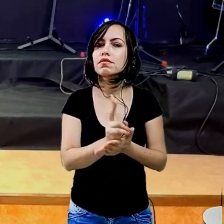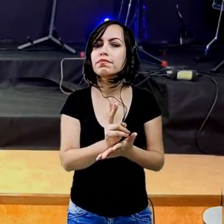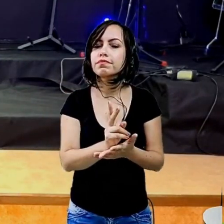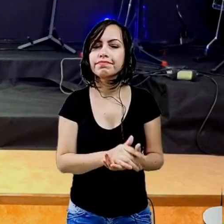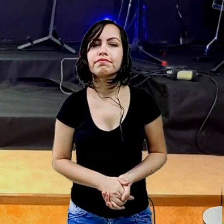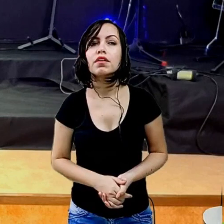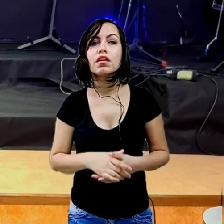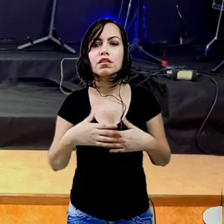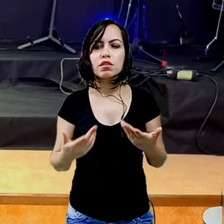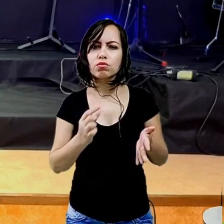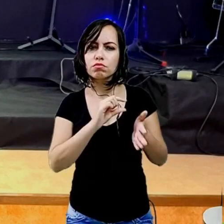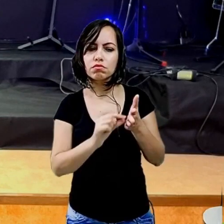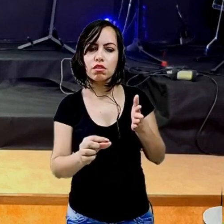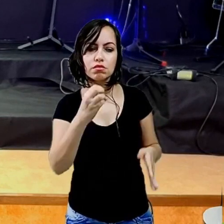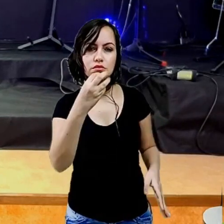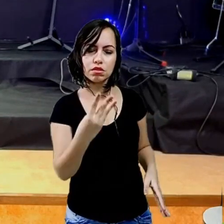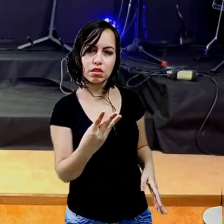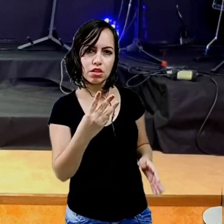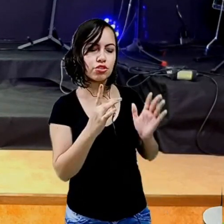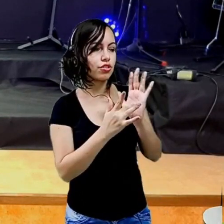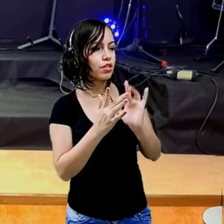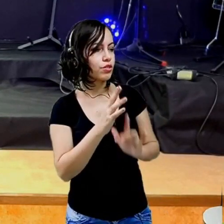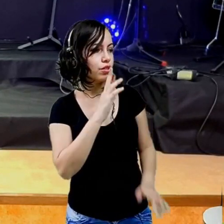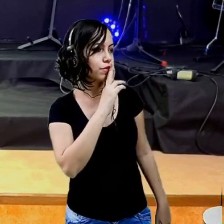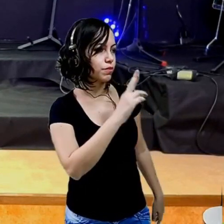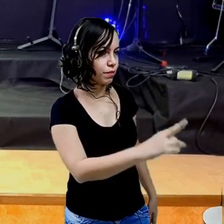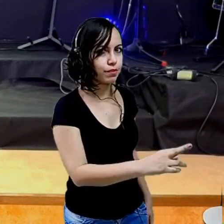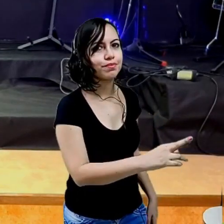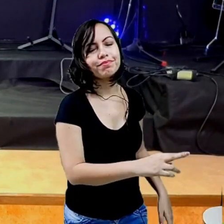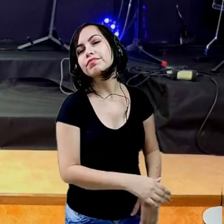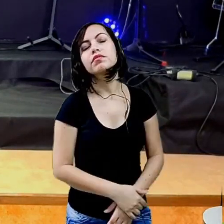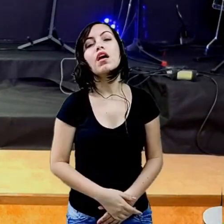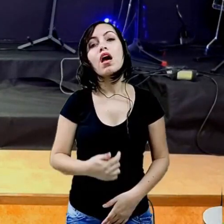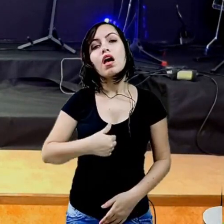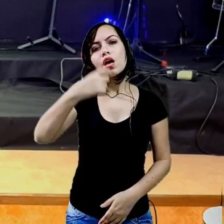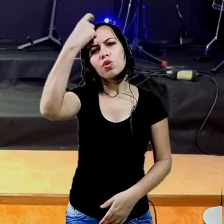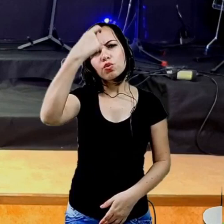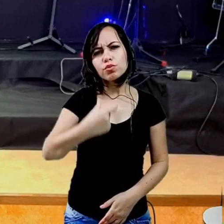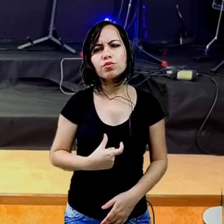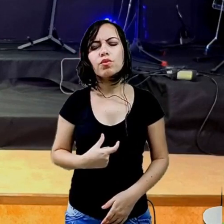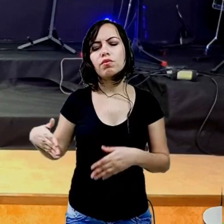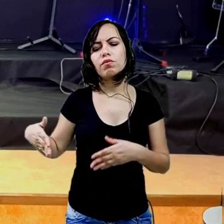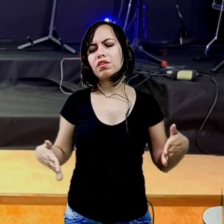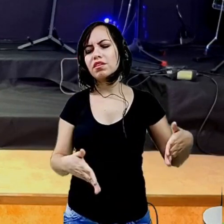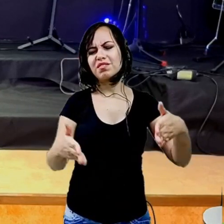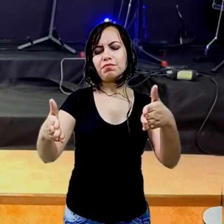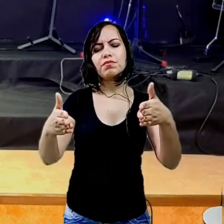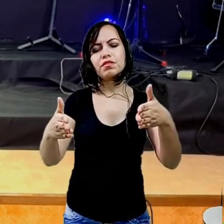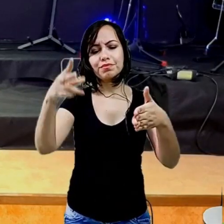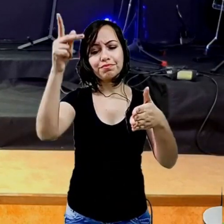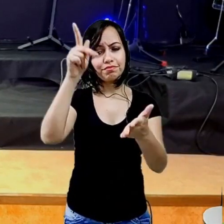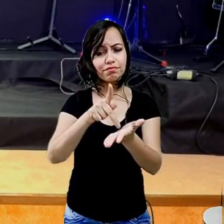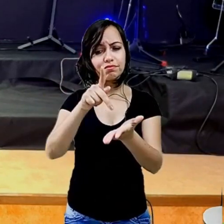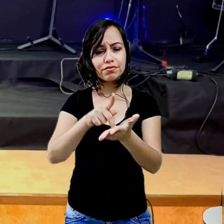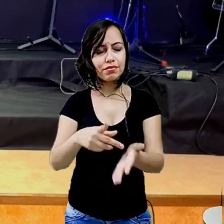versículo 3, Jesus responde para ele. Respondeu-lhe Jesus: eu sou o caminho e a